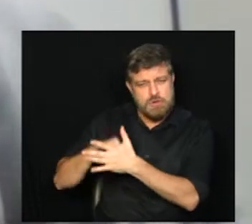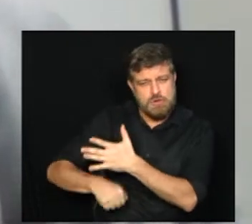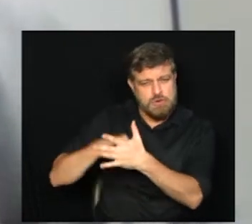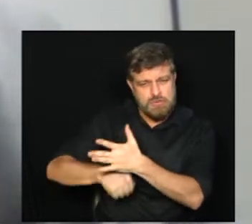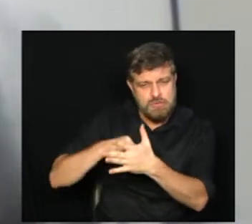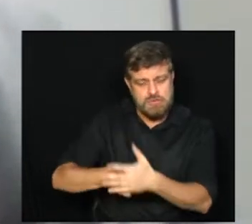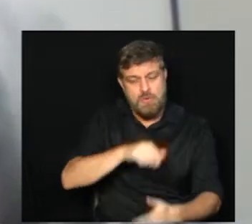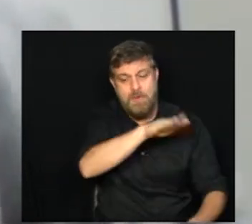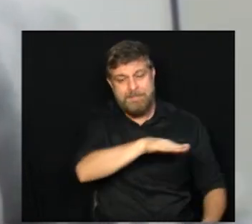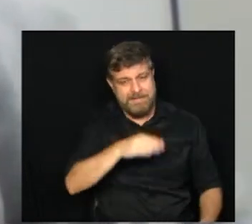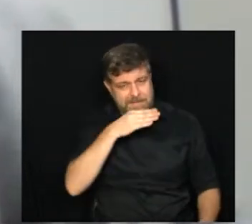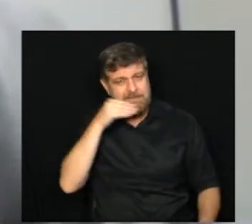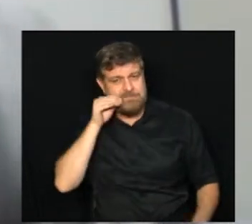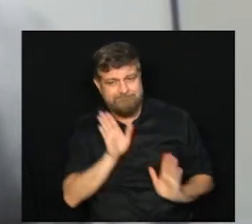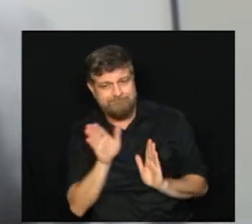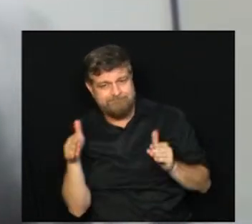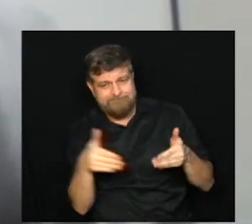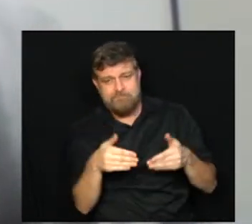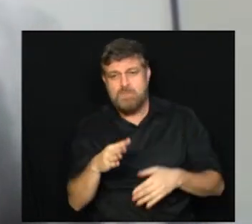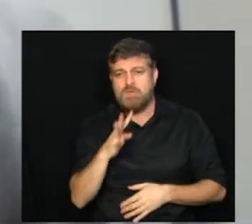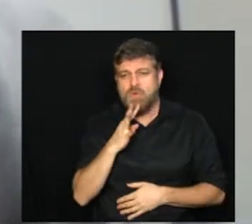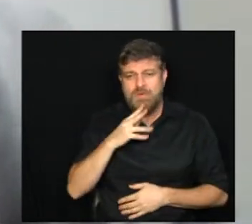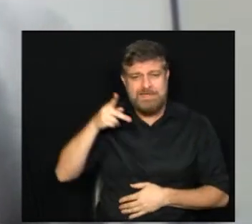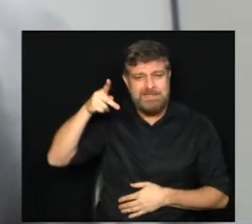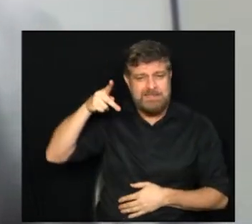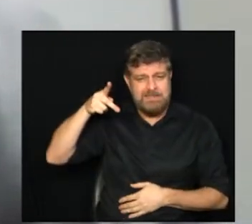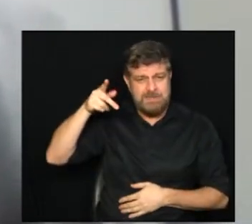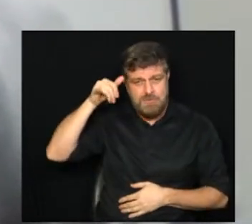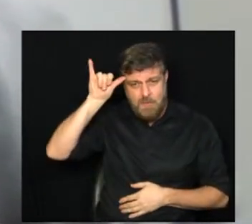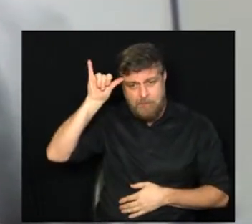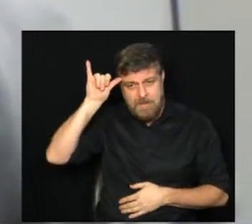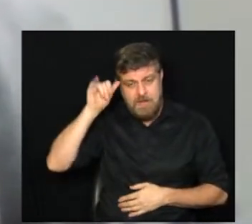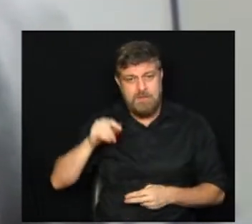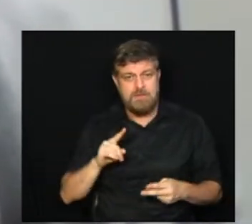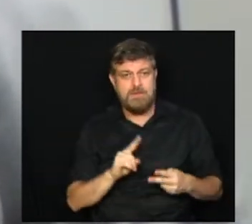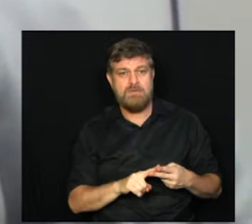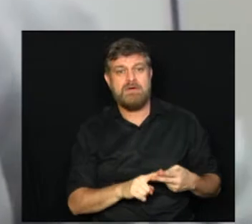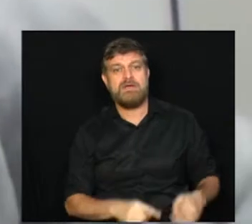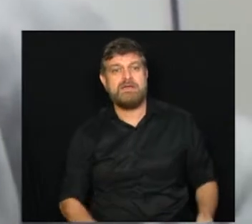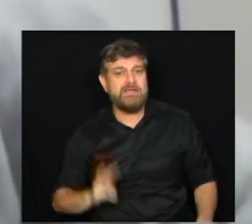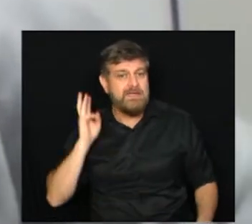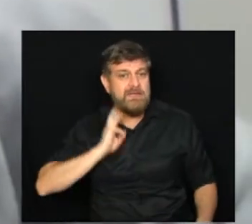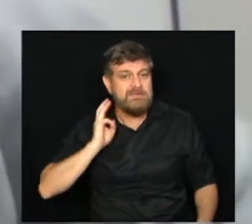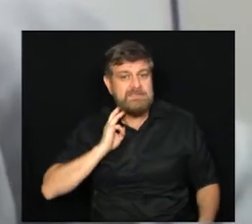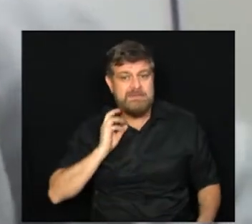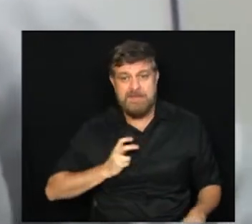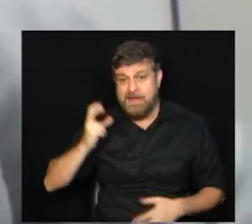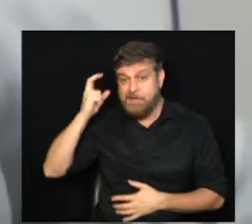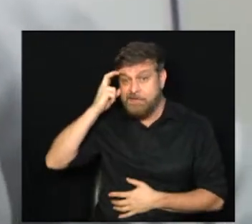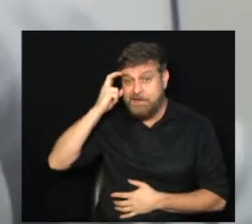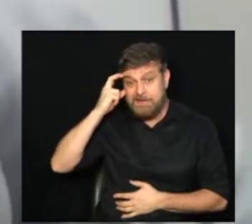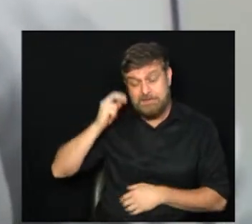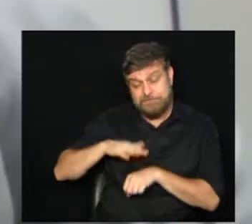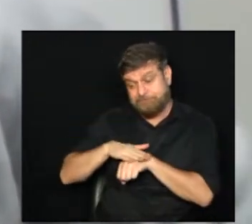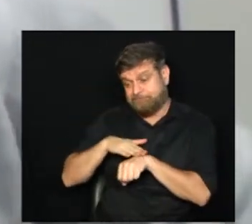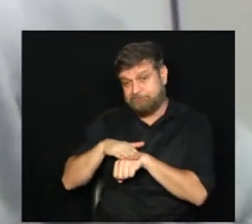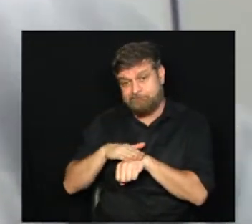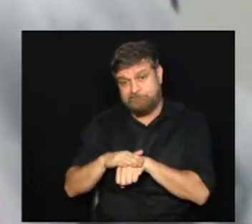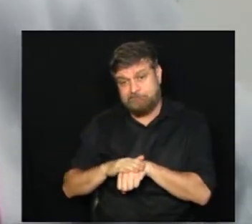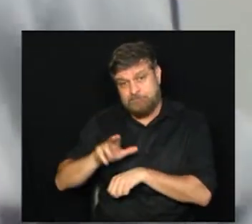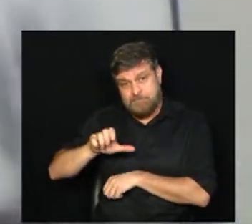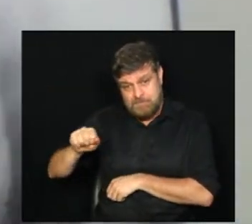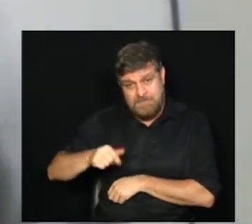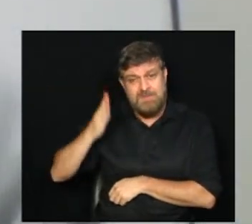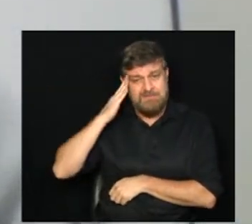criança e adolescente. Como eu conheço o Paulo, também conheço o Cecílio. Eu só não vou falar do Carlinhos, porque eu nunca conversei com você, Carlinhos, mas sei também que você faz seus corres